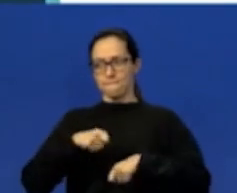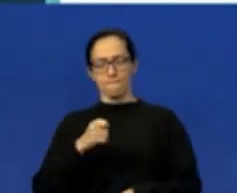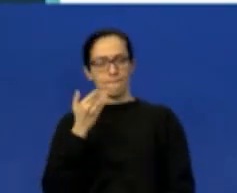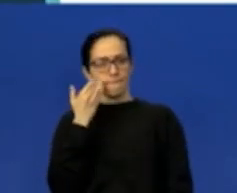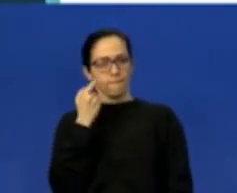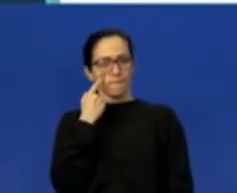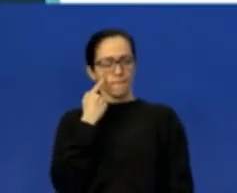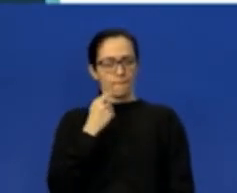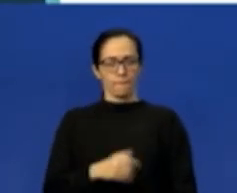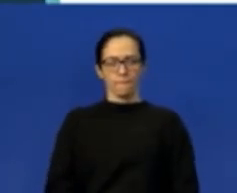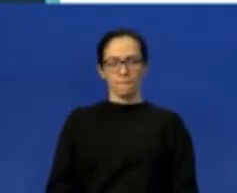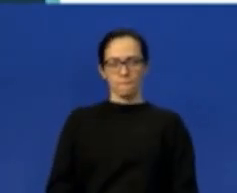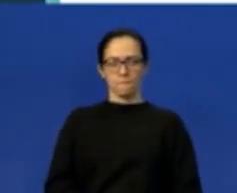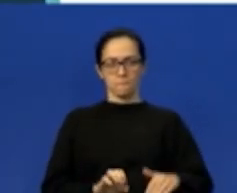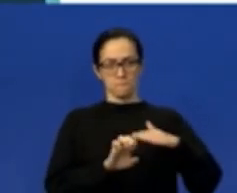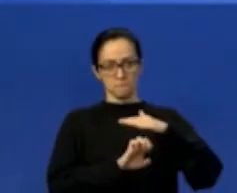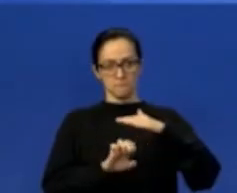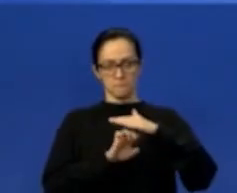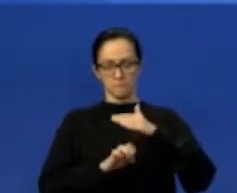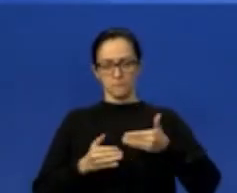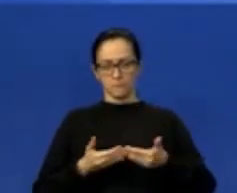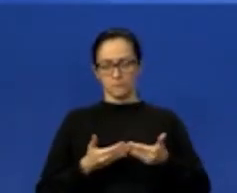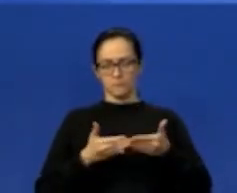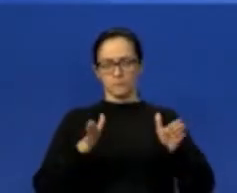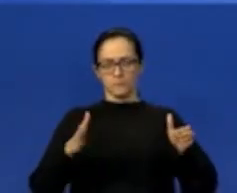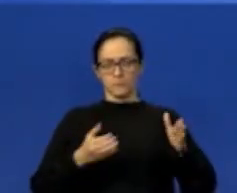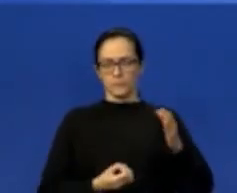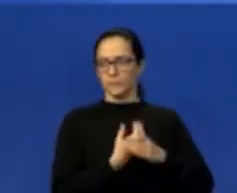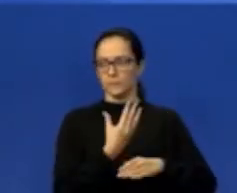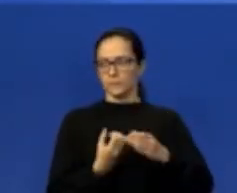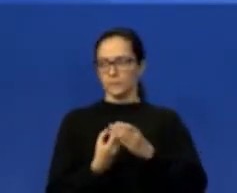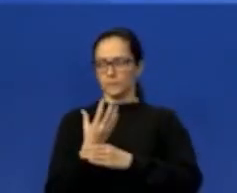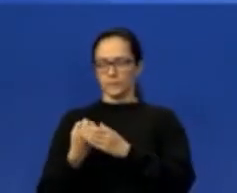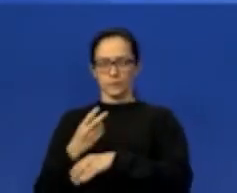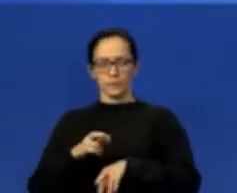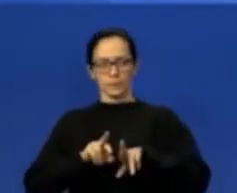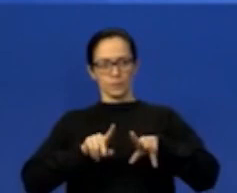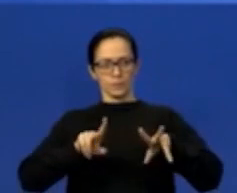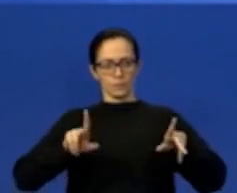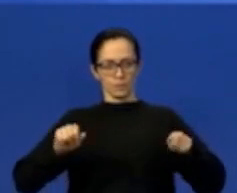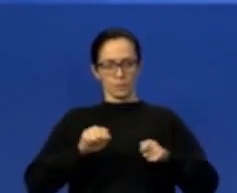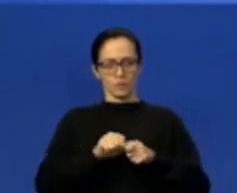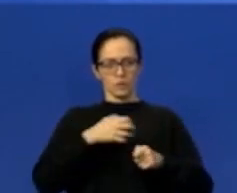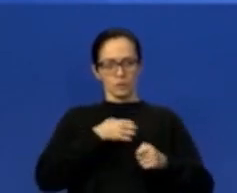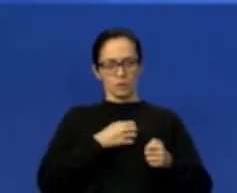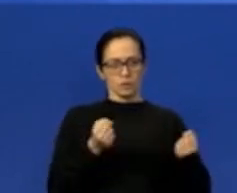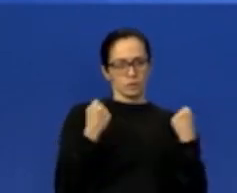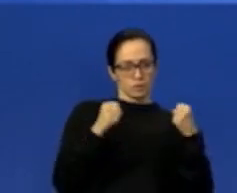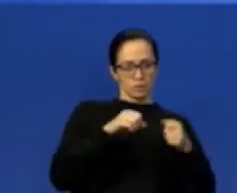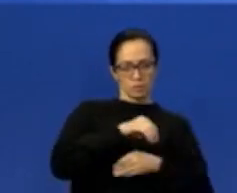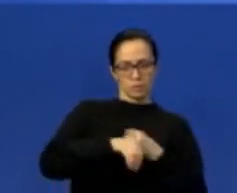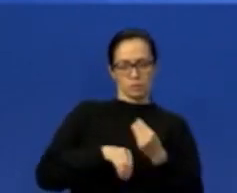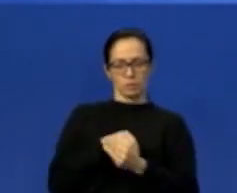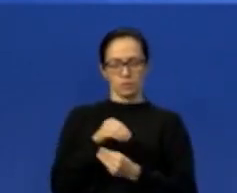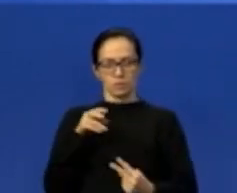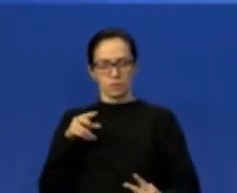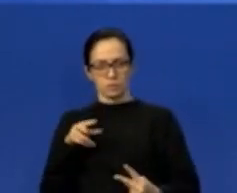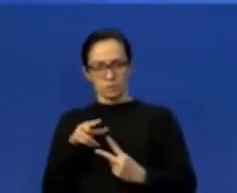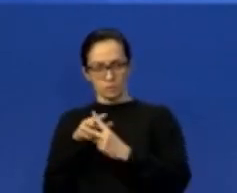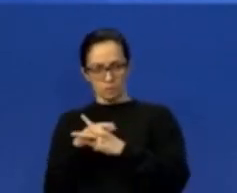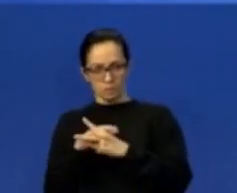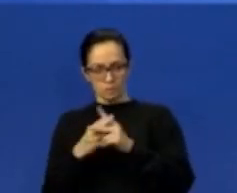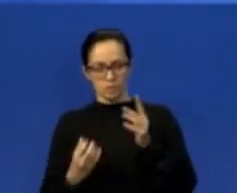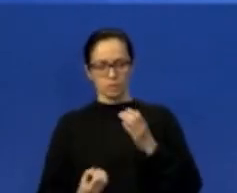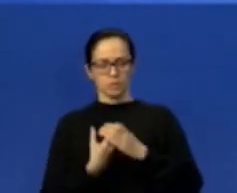situações, né, de empresas que criaram Body Combat, Body Attack, Body Fight e que trouxeram, né, às academias um boom